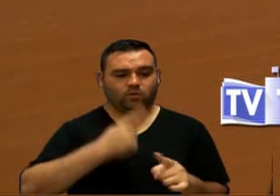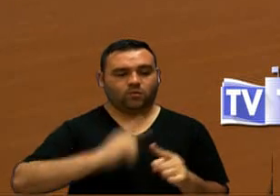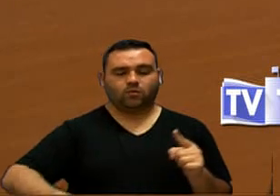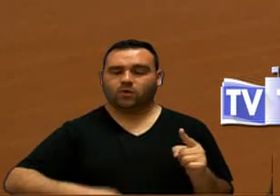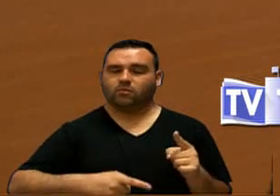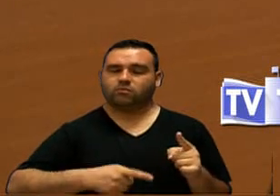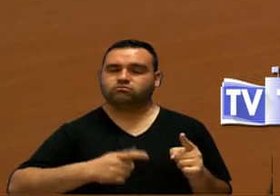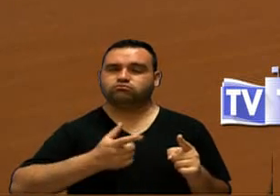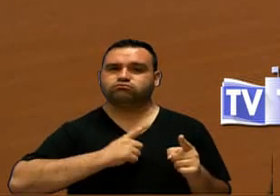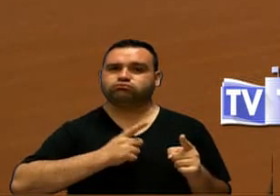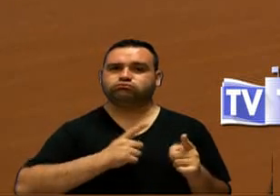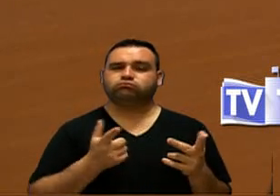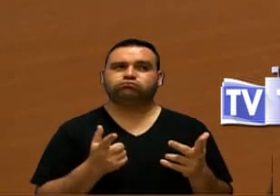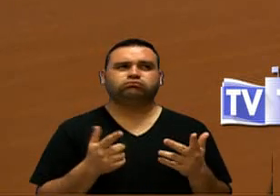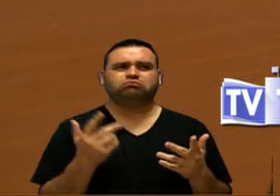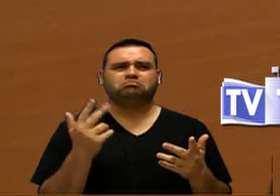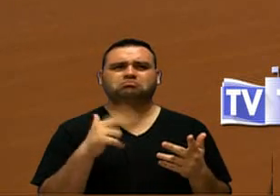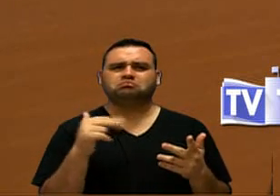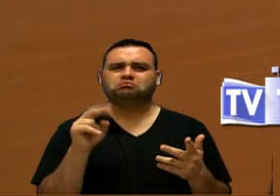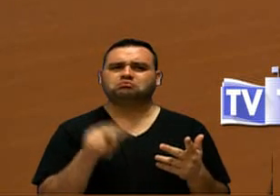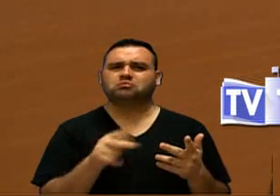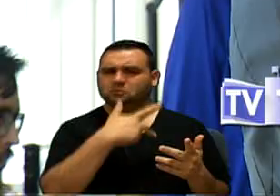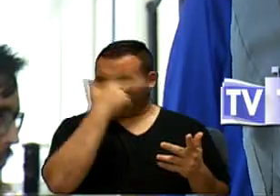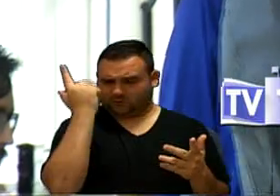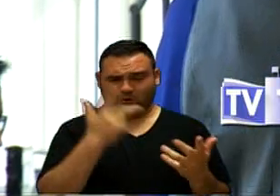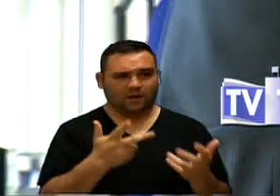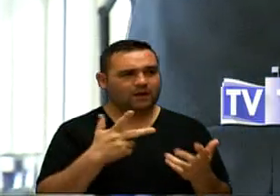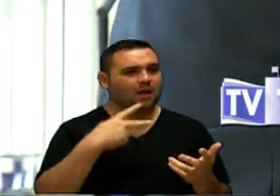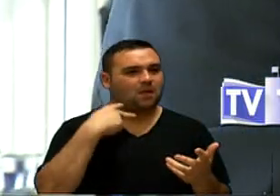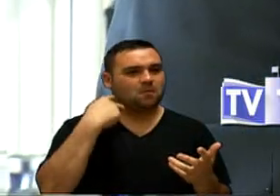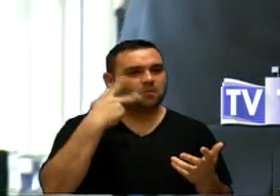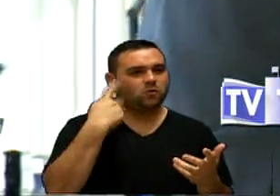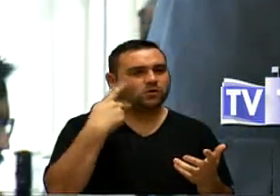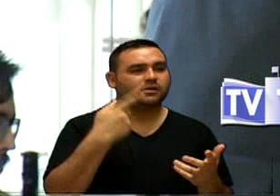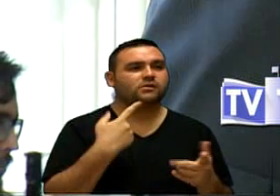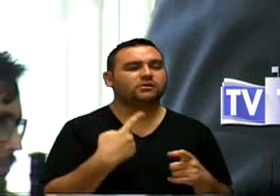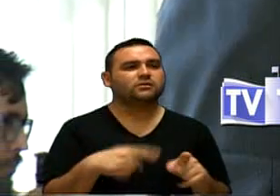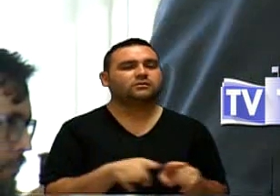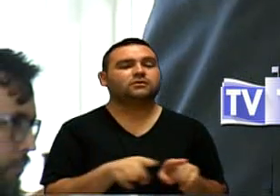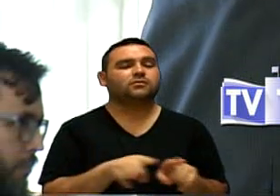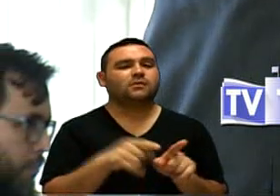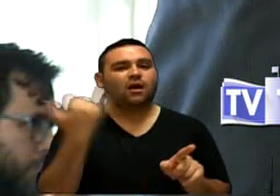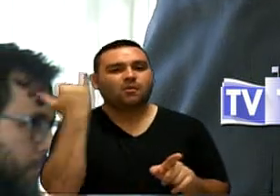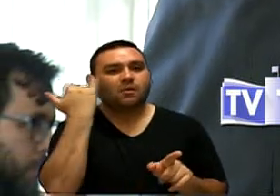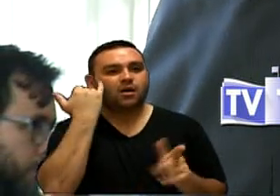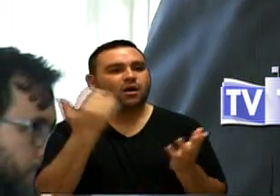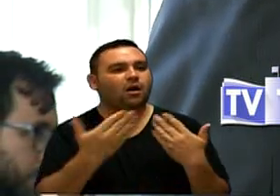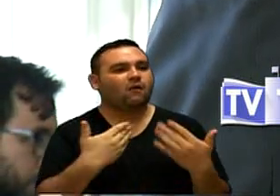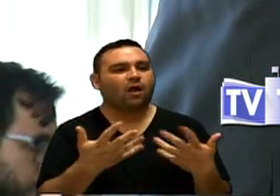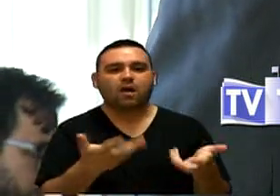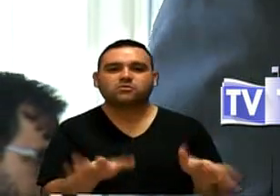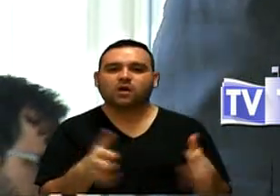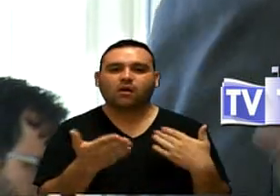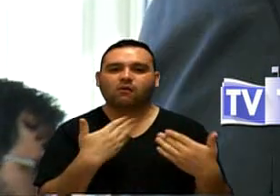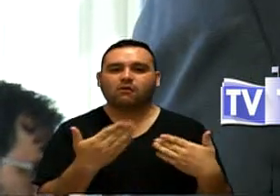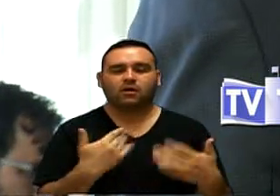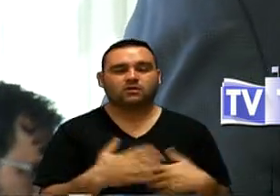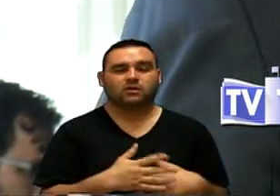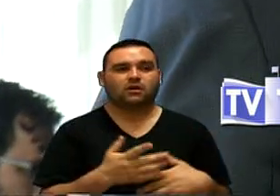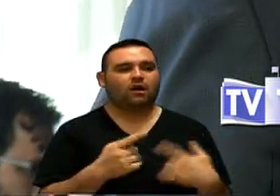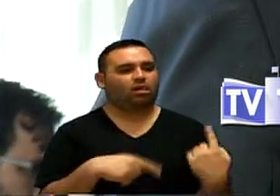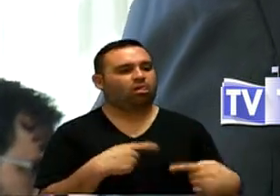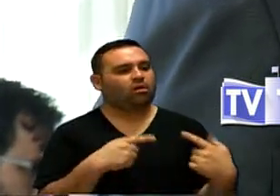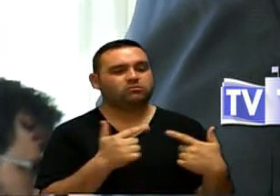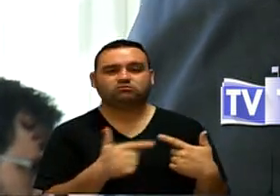sem... Eu nunca vi as pessoas quererem fazer política e ter preguiça de conversar, ter preguiça de